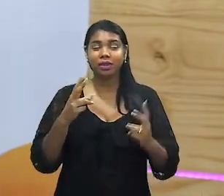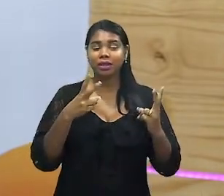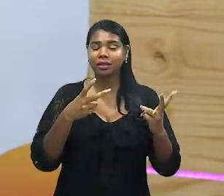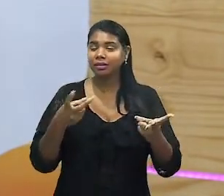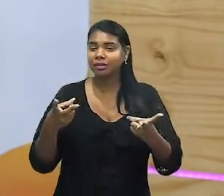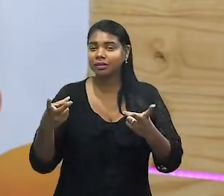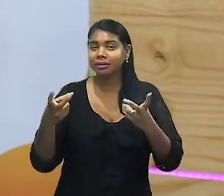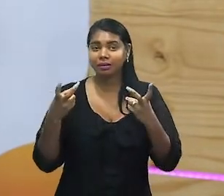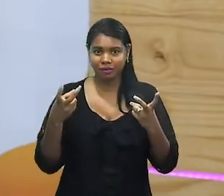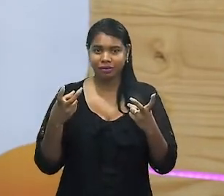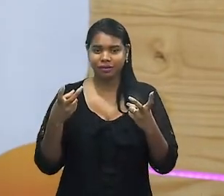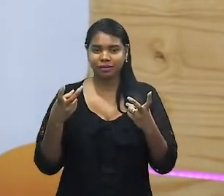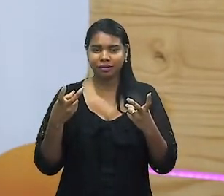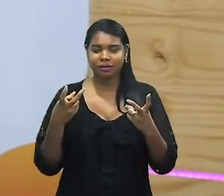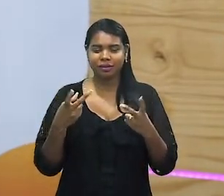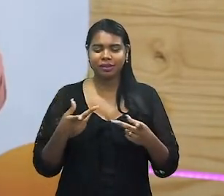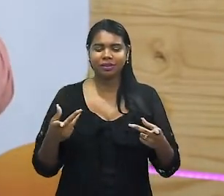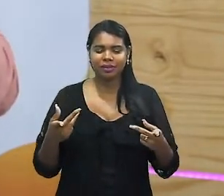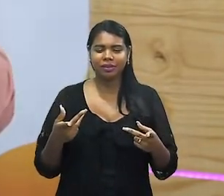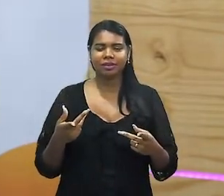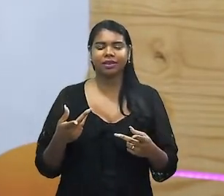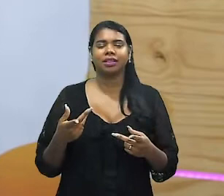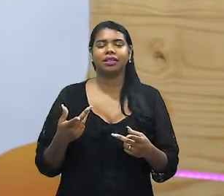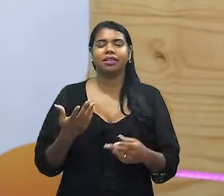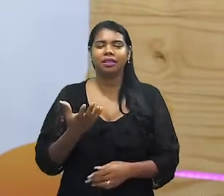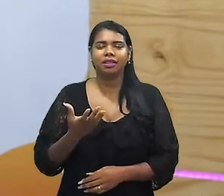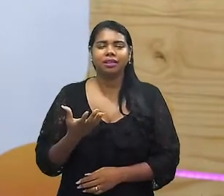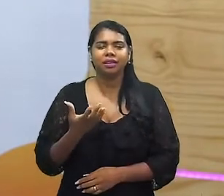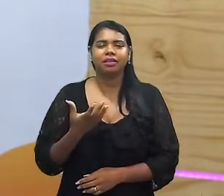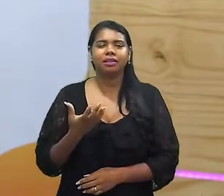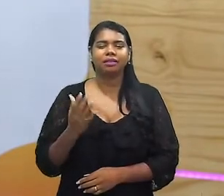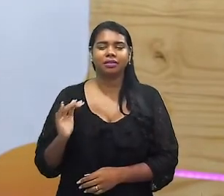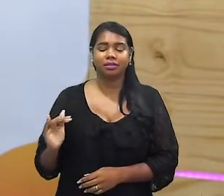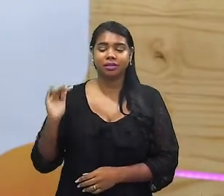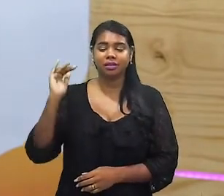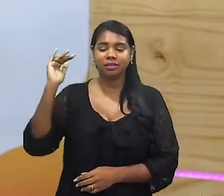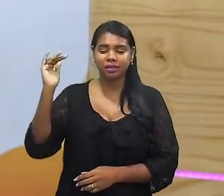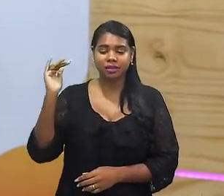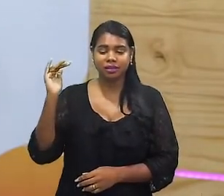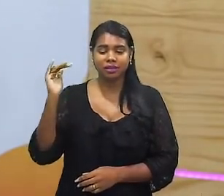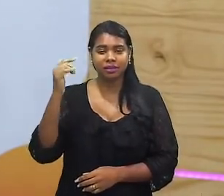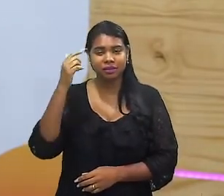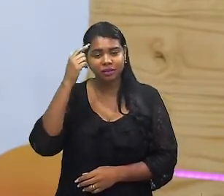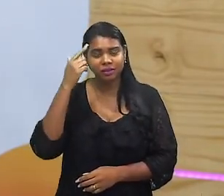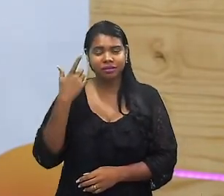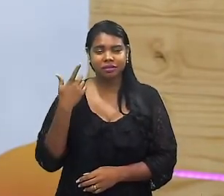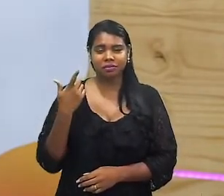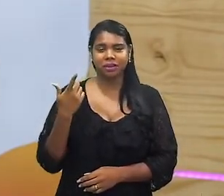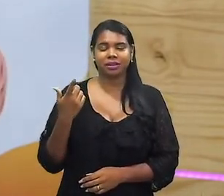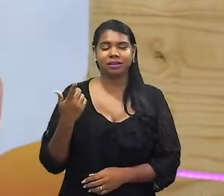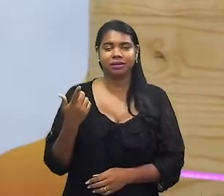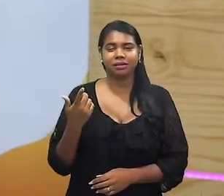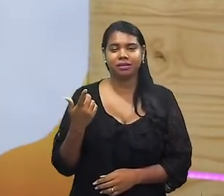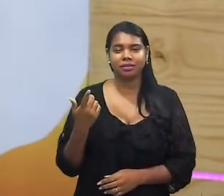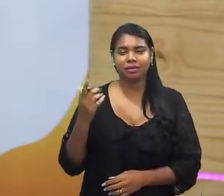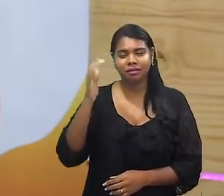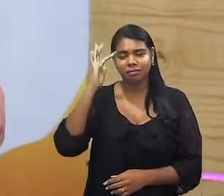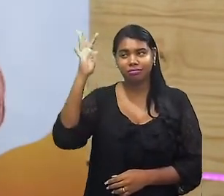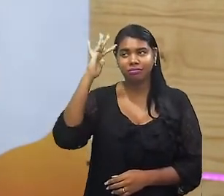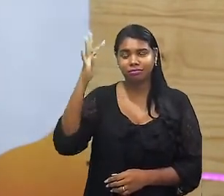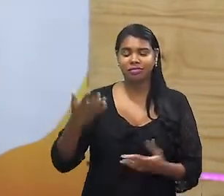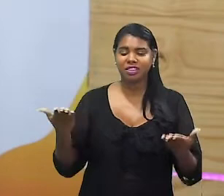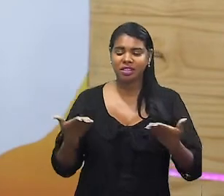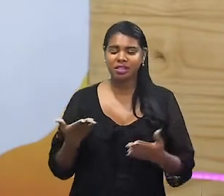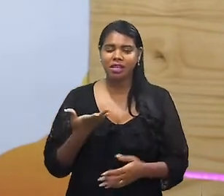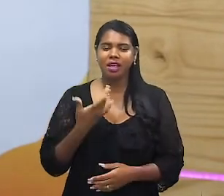certa autonomia, não é? As pessoas já se colocam, as crianças ali, meu Deus, os pré-adolescentes, já se colocam,